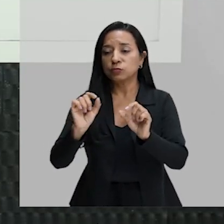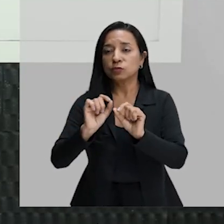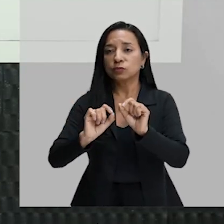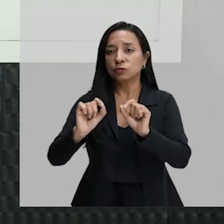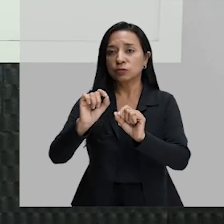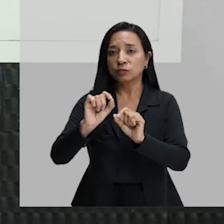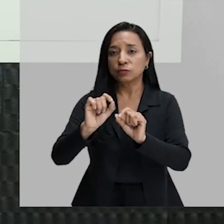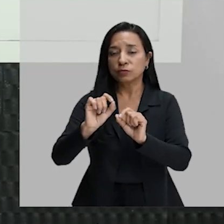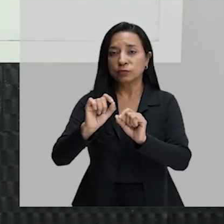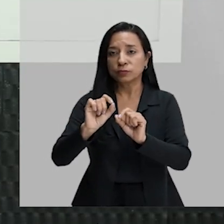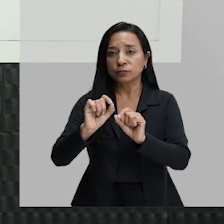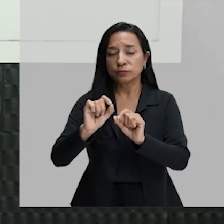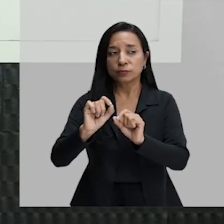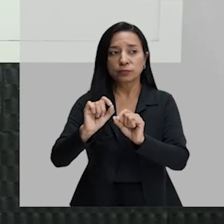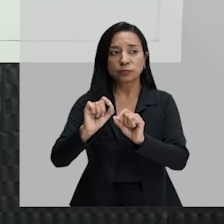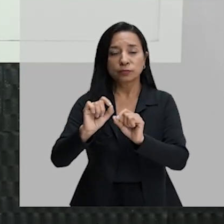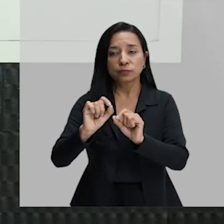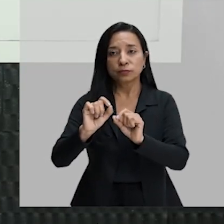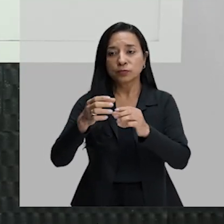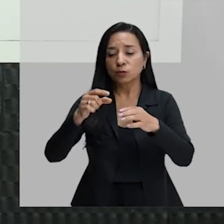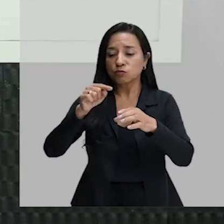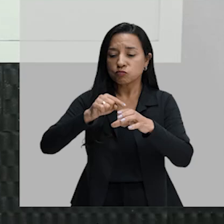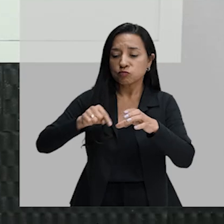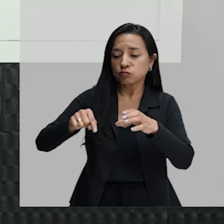do recipiente,